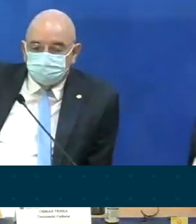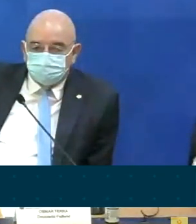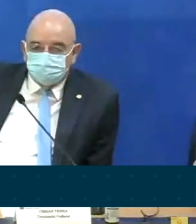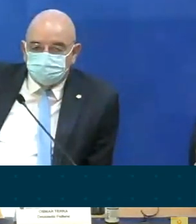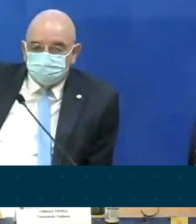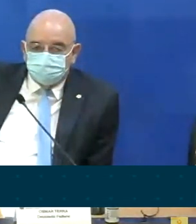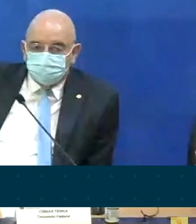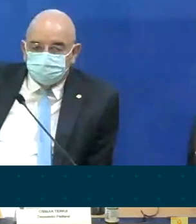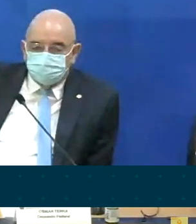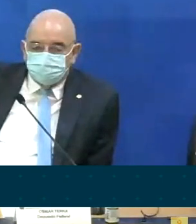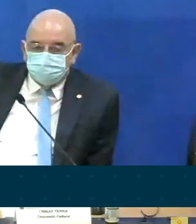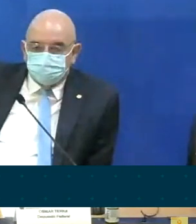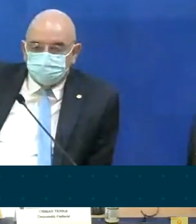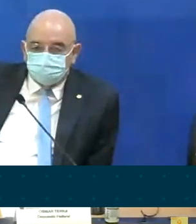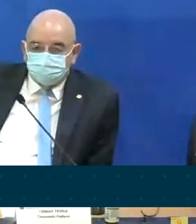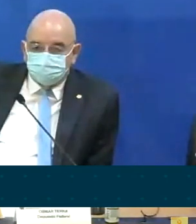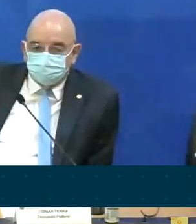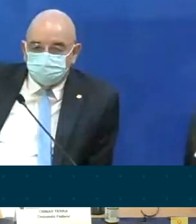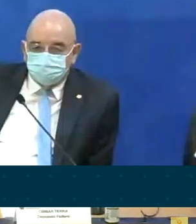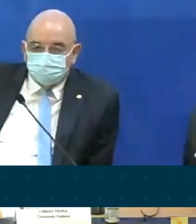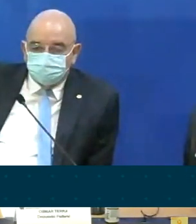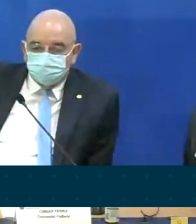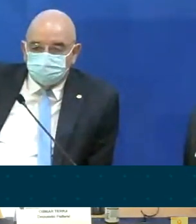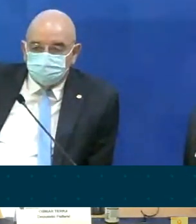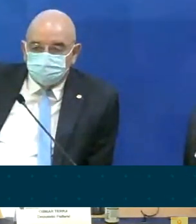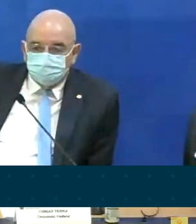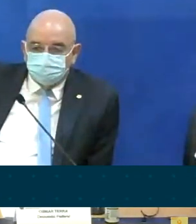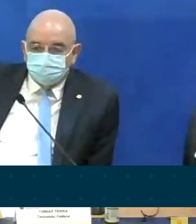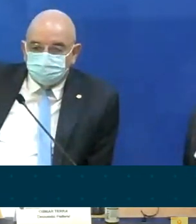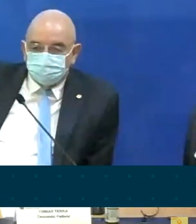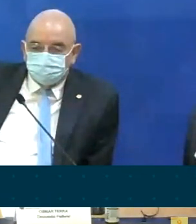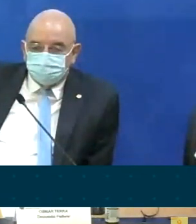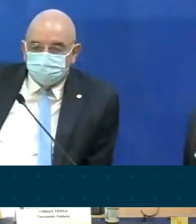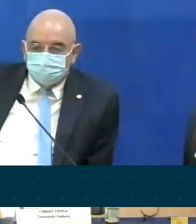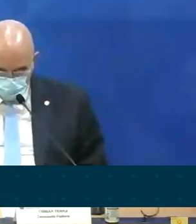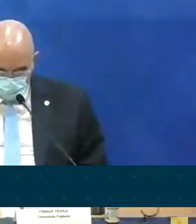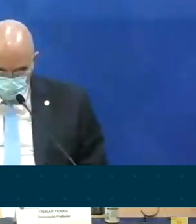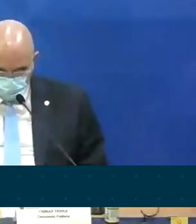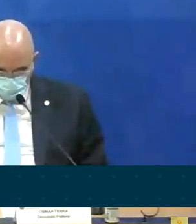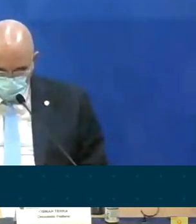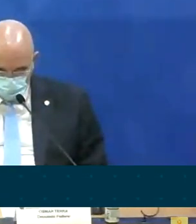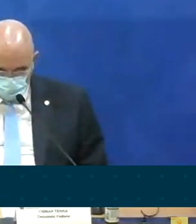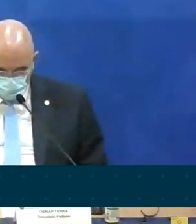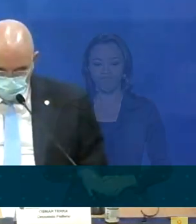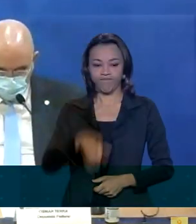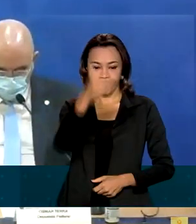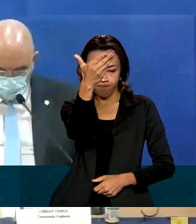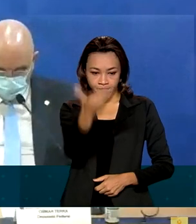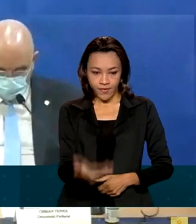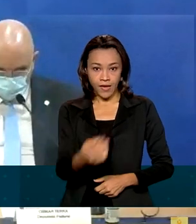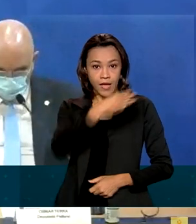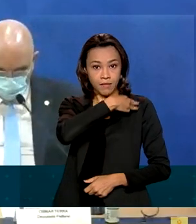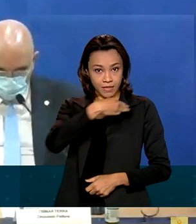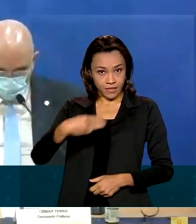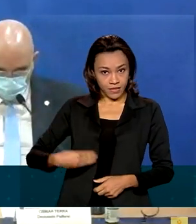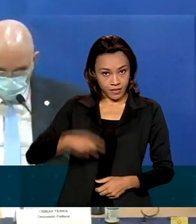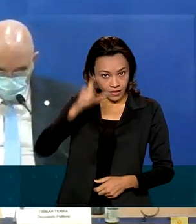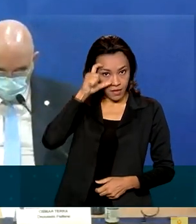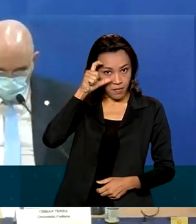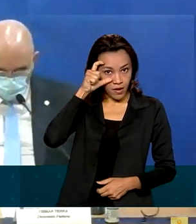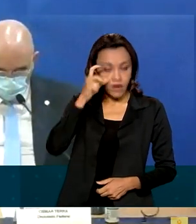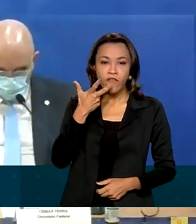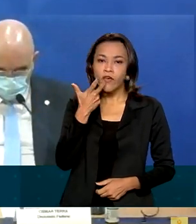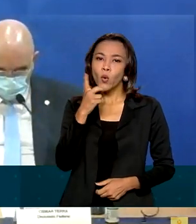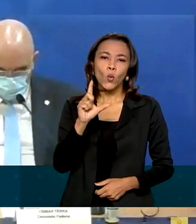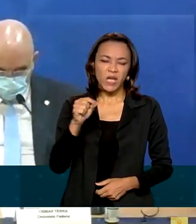para os mais de 200 milhões de habitantes dessa grande nação. A ministra Damaris Alves alerta que